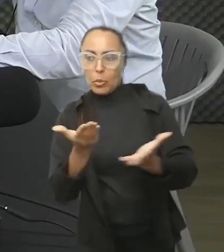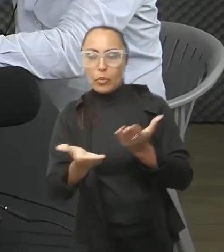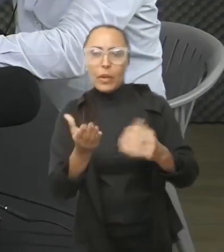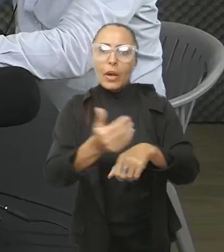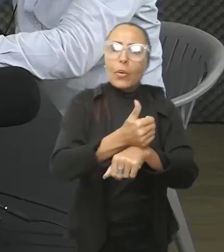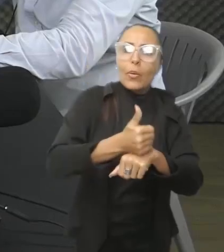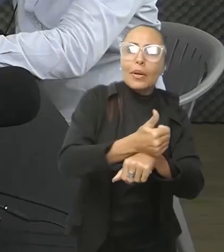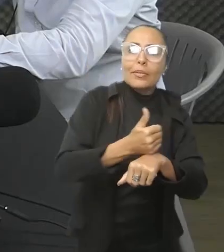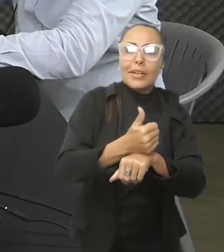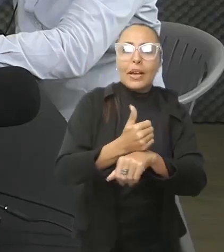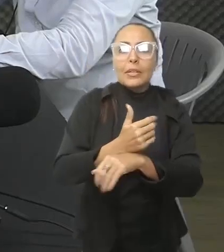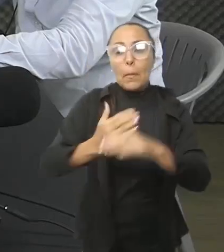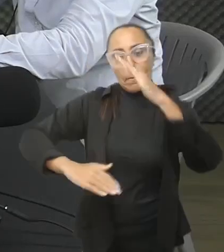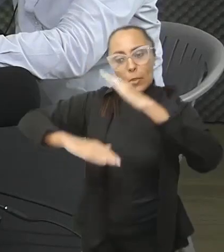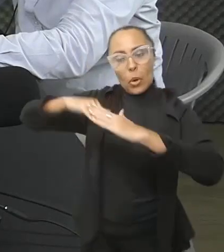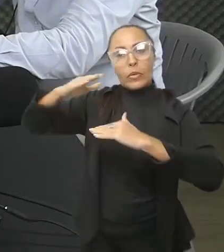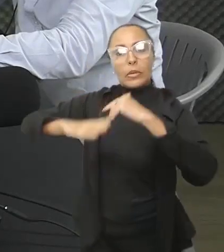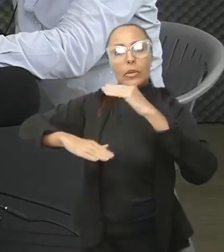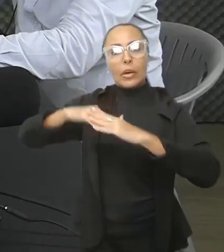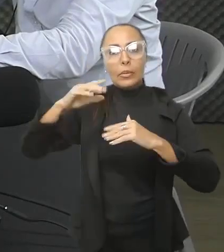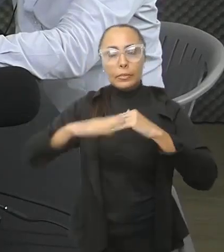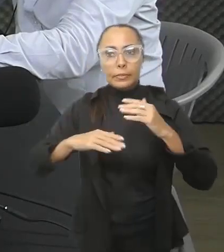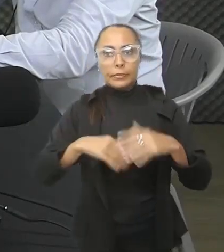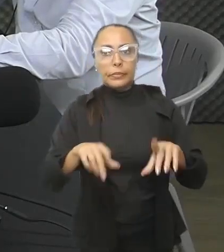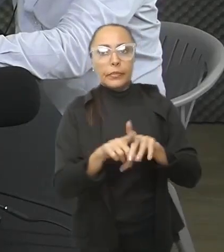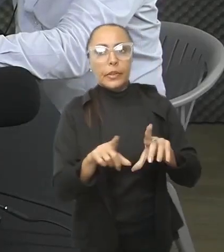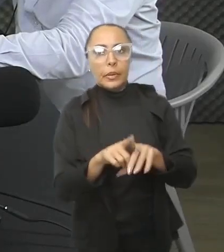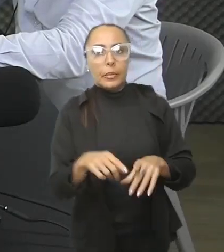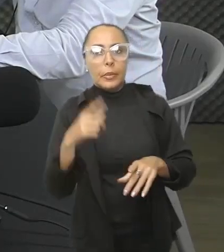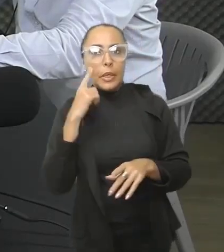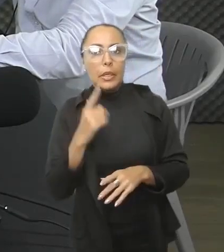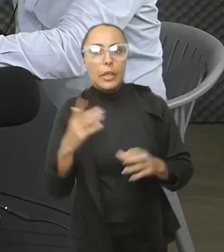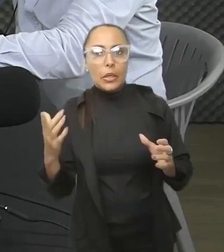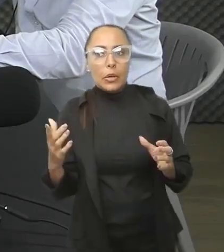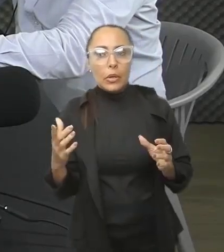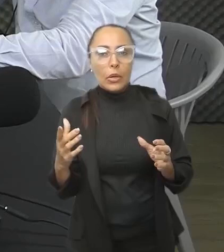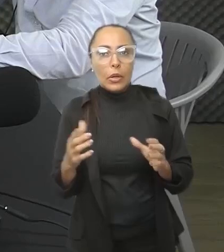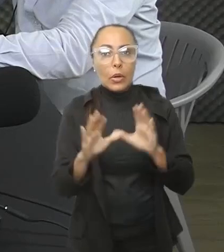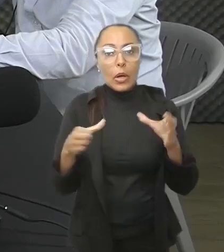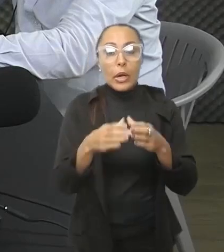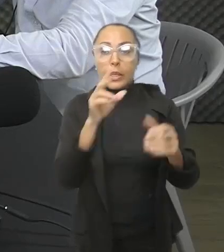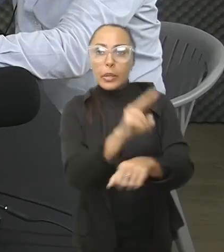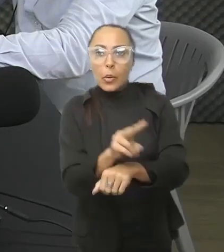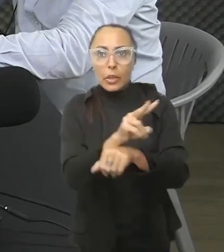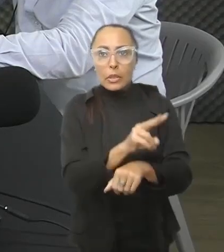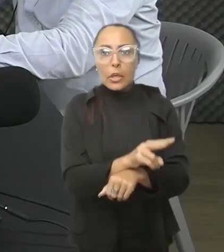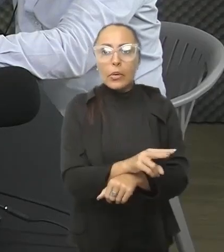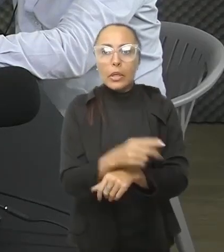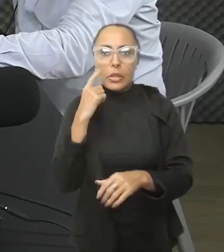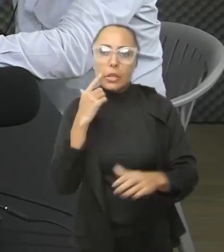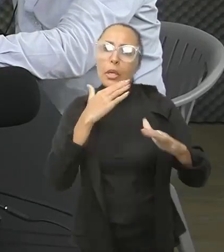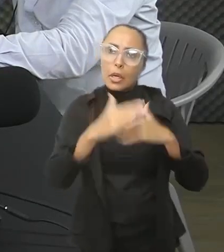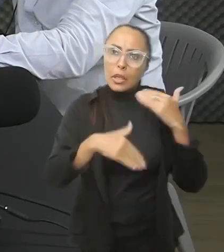qualificação desses profissionais, para promover com que a rede, né, de proteção ela esteja cada vez